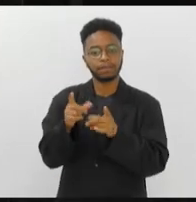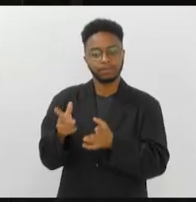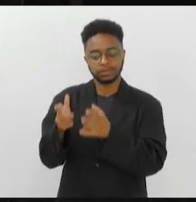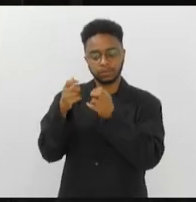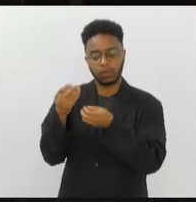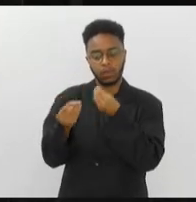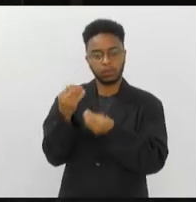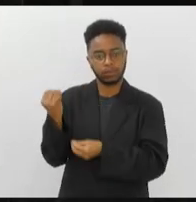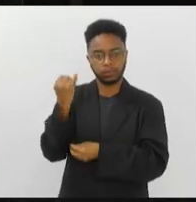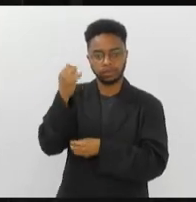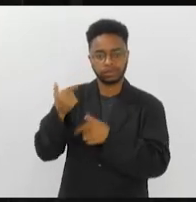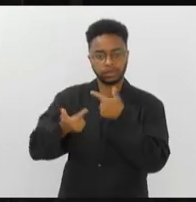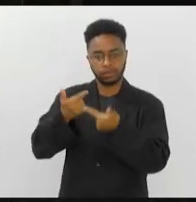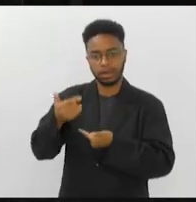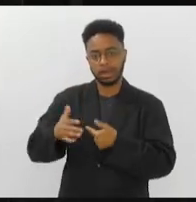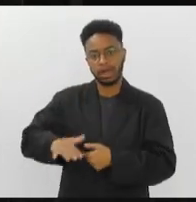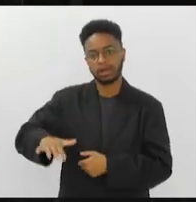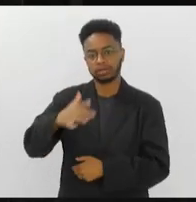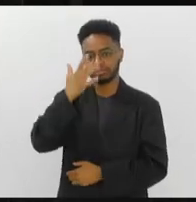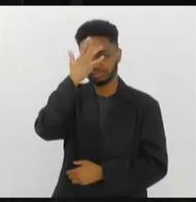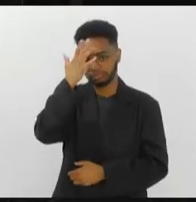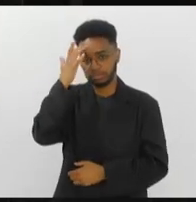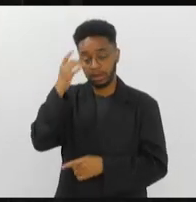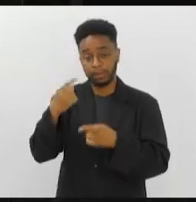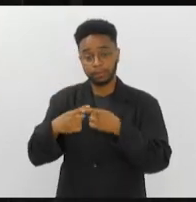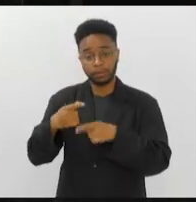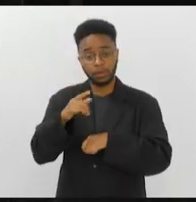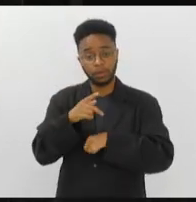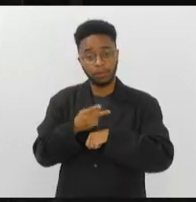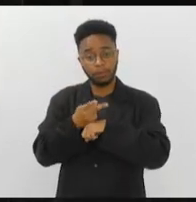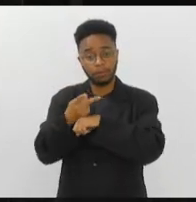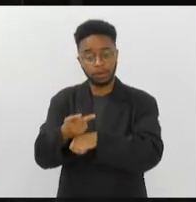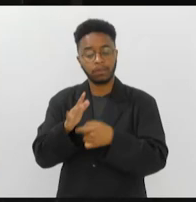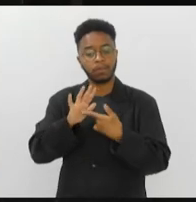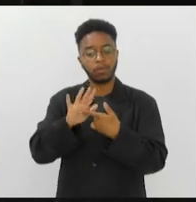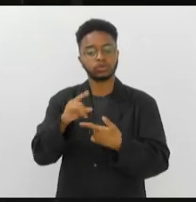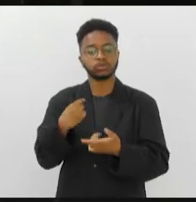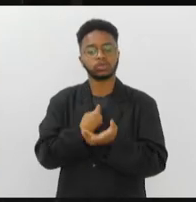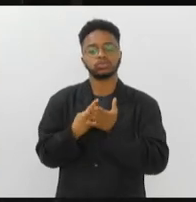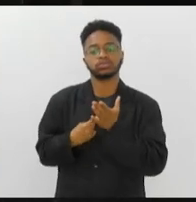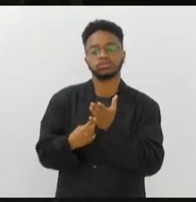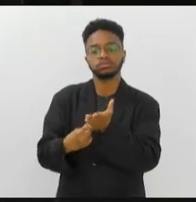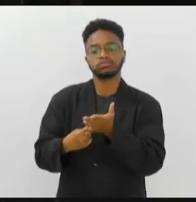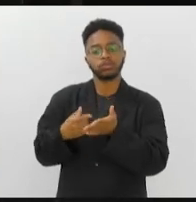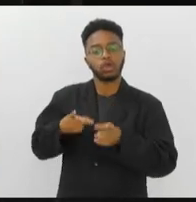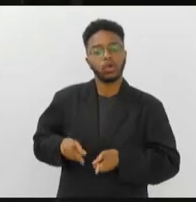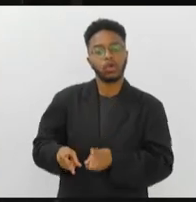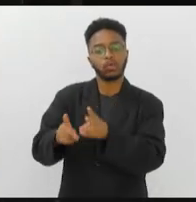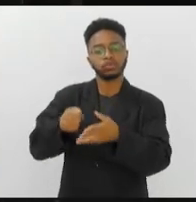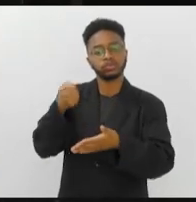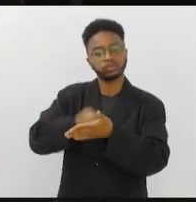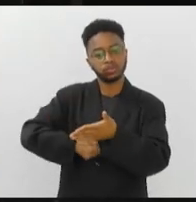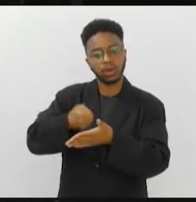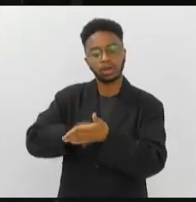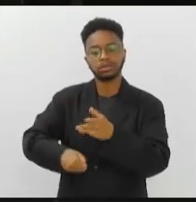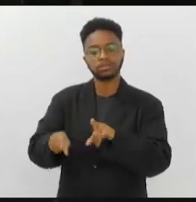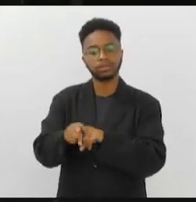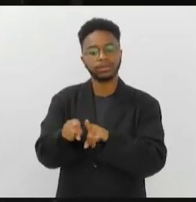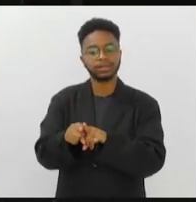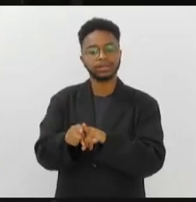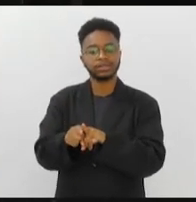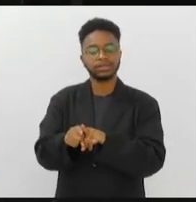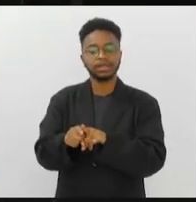trabalho na saúde mental. Esse prêmio reforça o nosso compromisso de continuar lutando pela desinstitucionalização